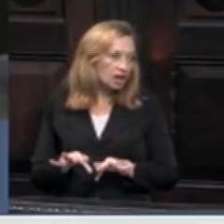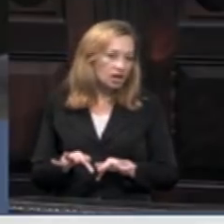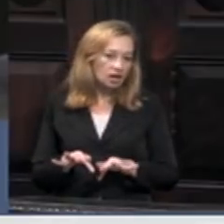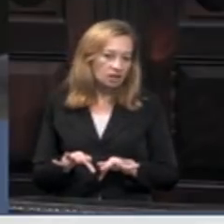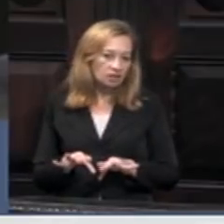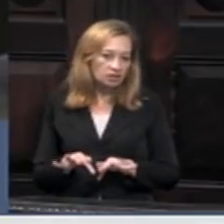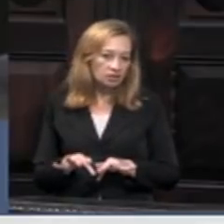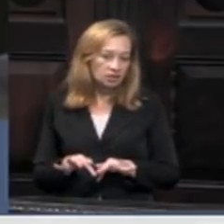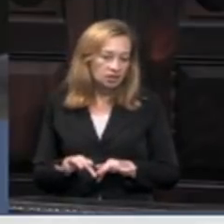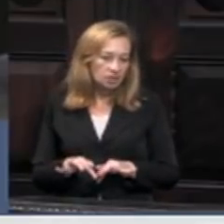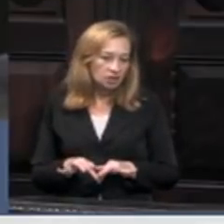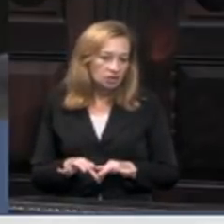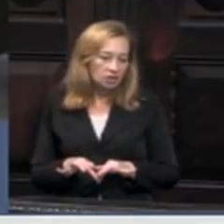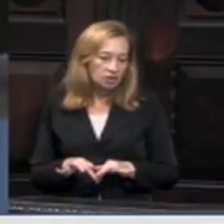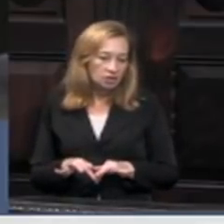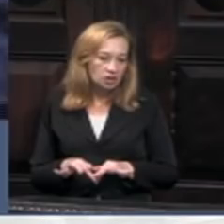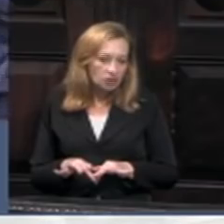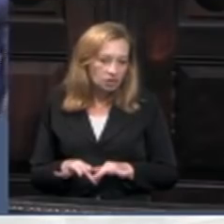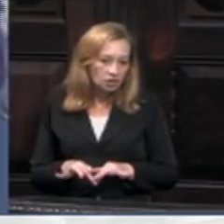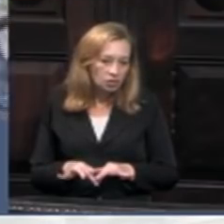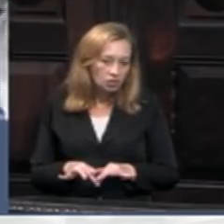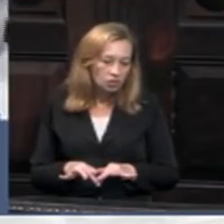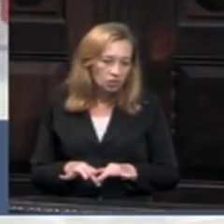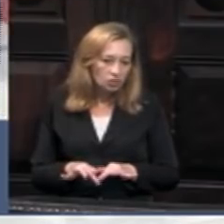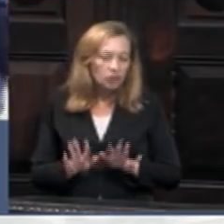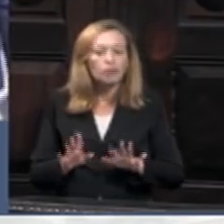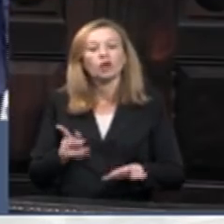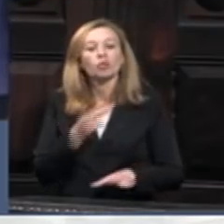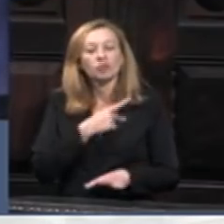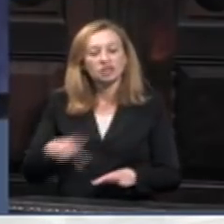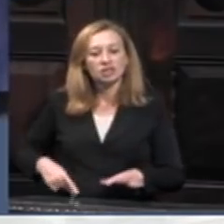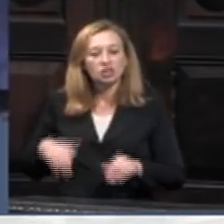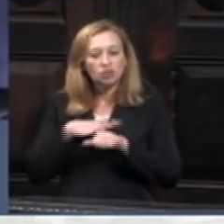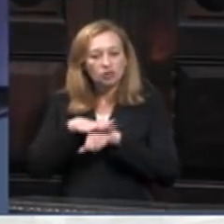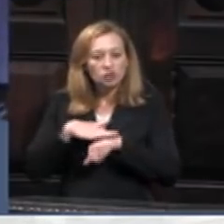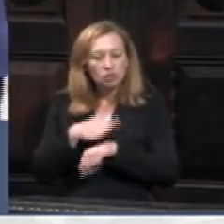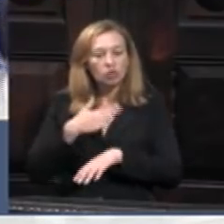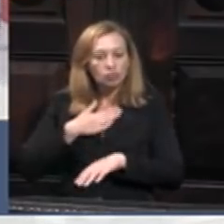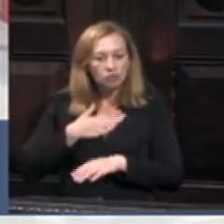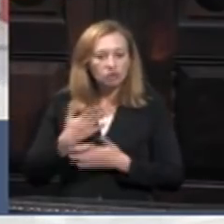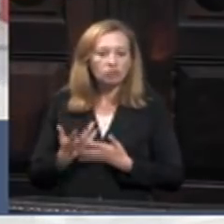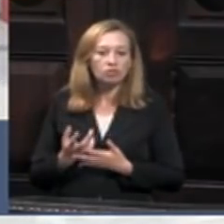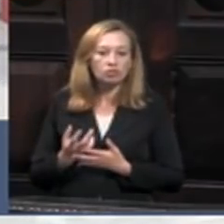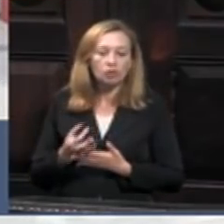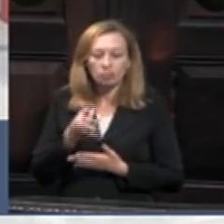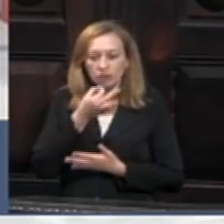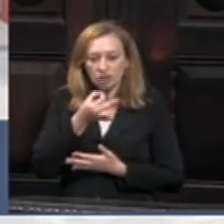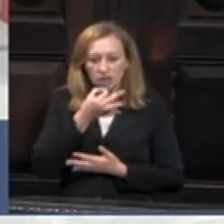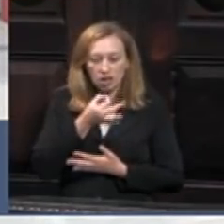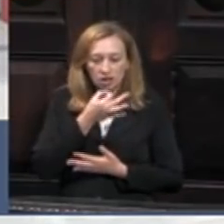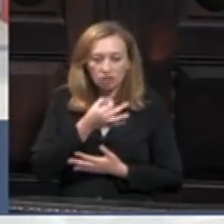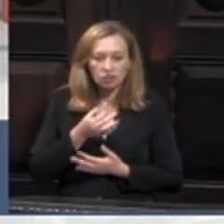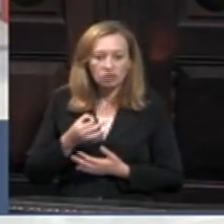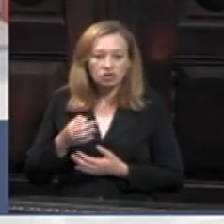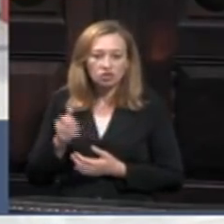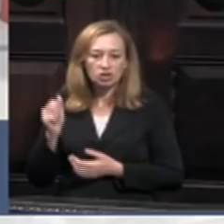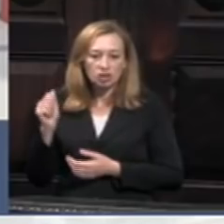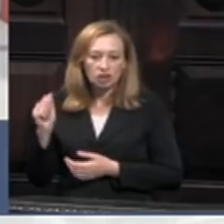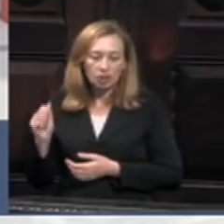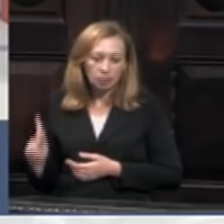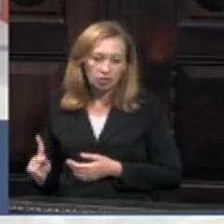encerrar, fazendo um esclarecimento. Vossa Excelência conversou comigo sobre a sugestão de ser autorizativo.